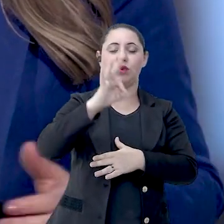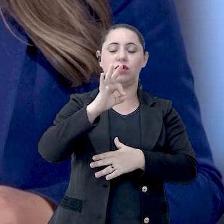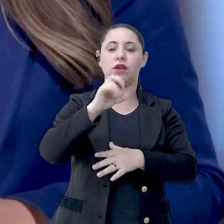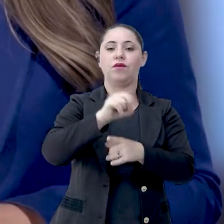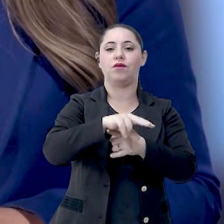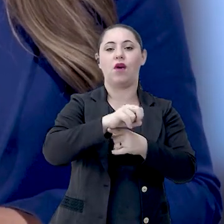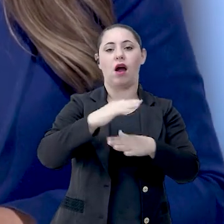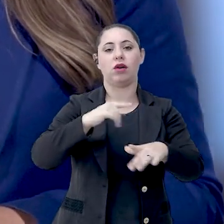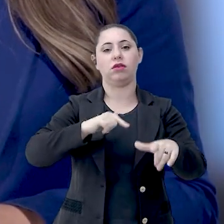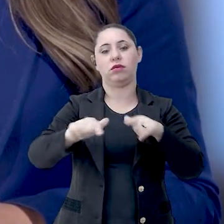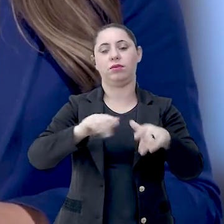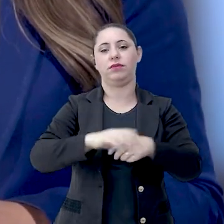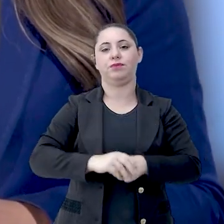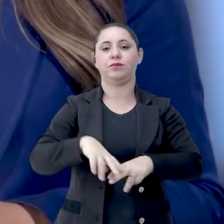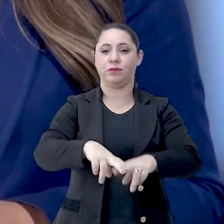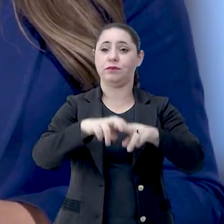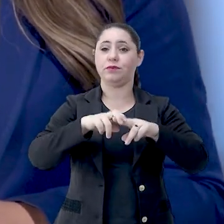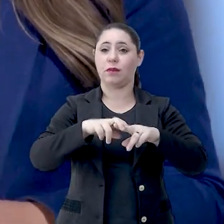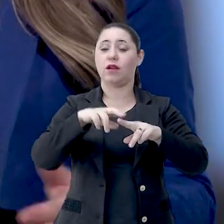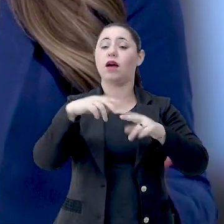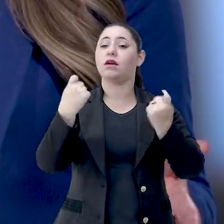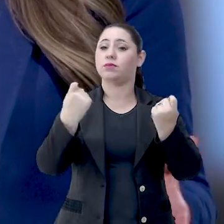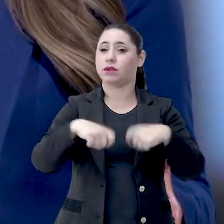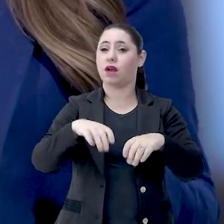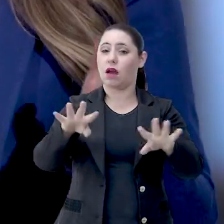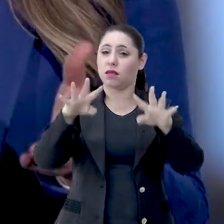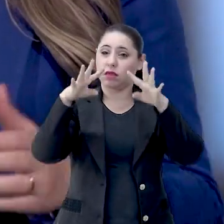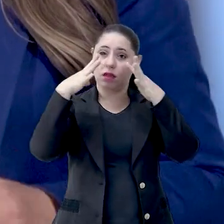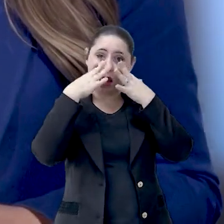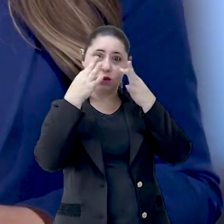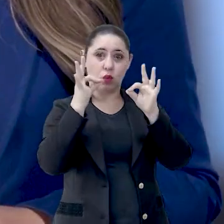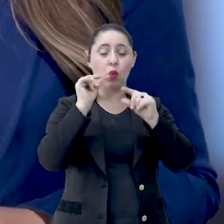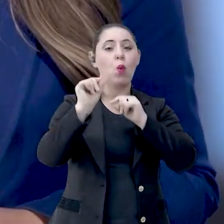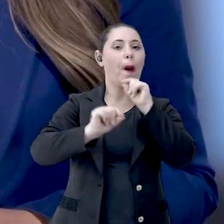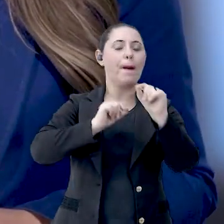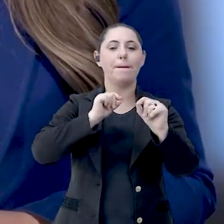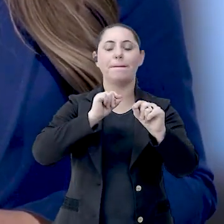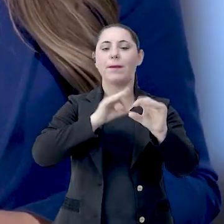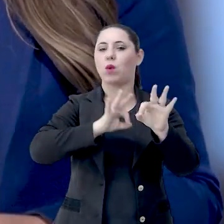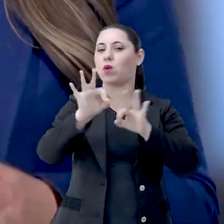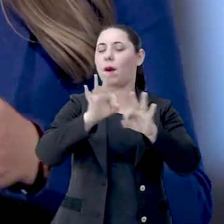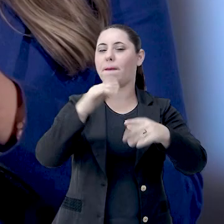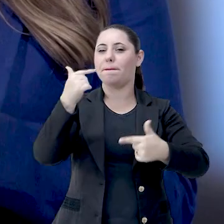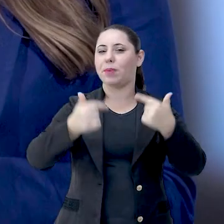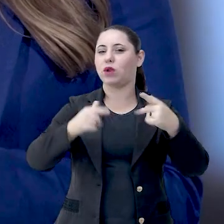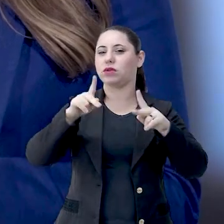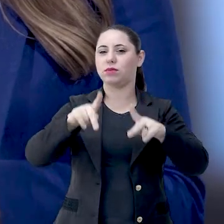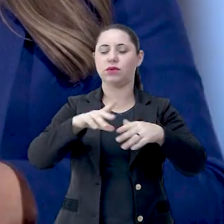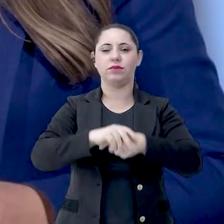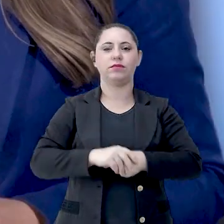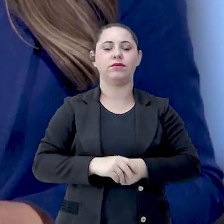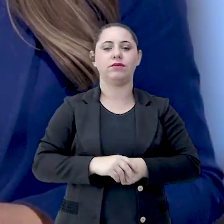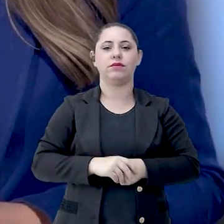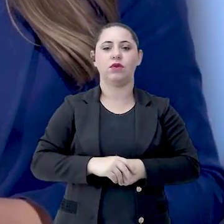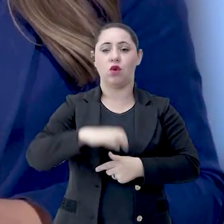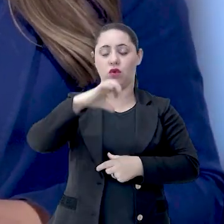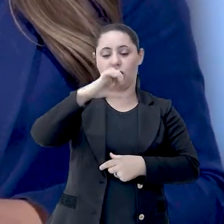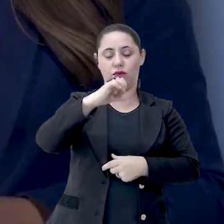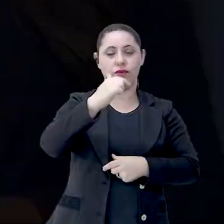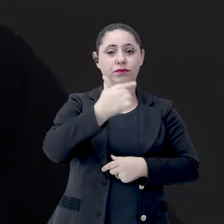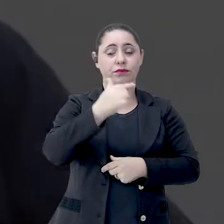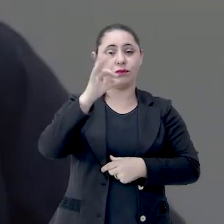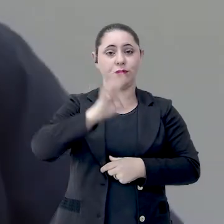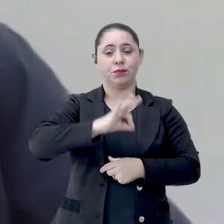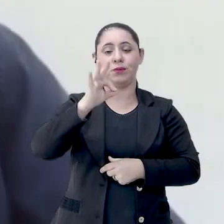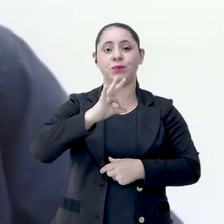geram 90% dos empregos. Por isso, é preciso atenção ao elaborar políticas